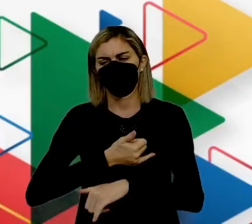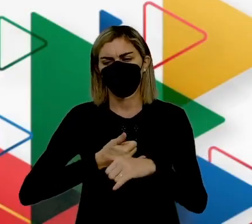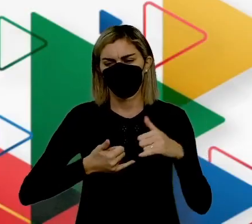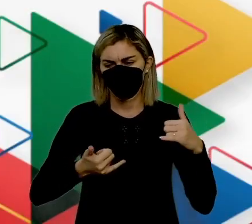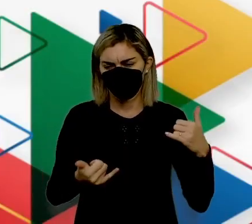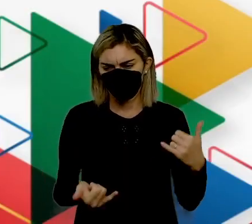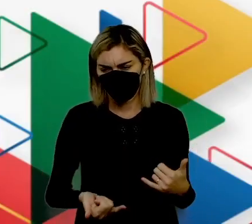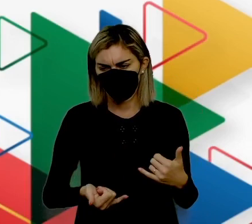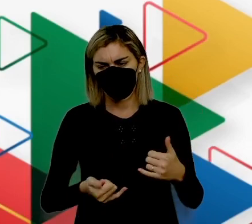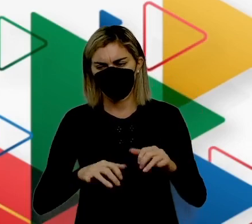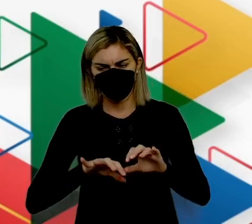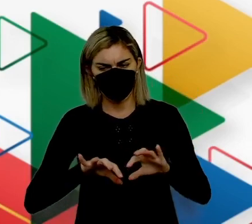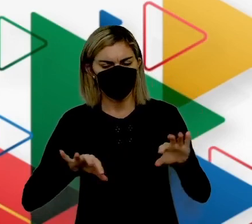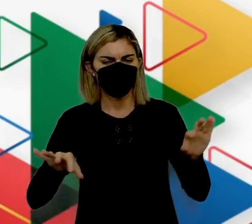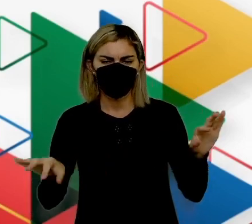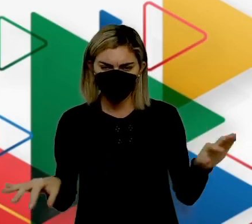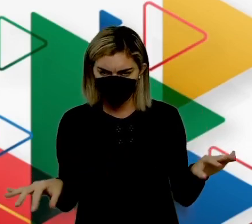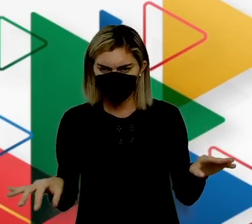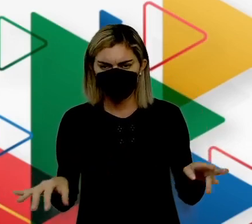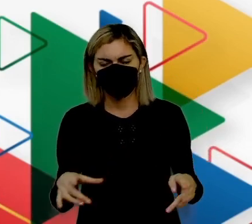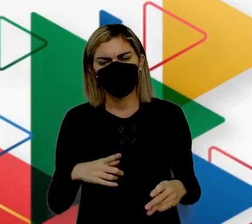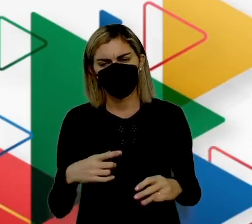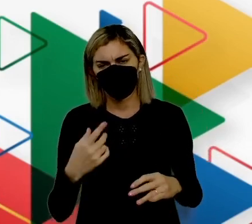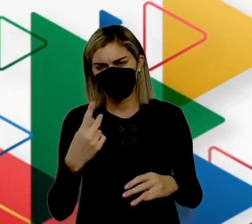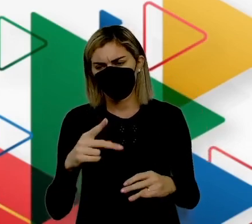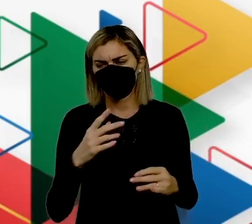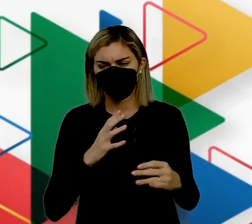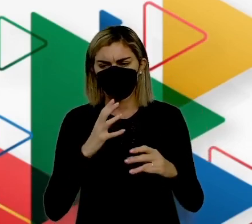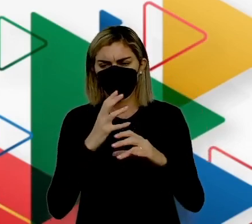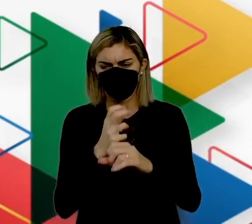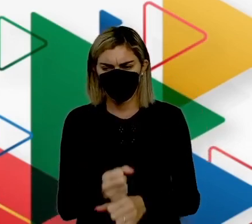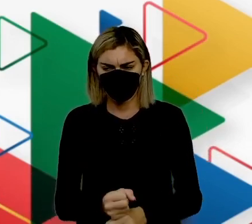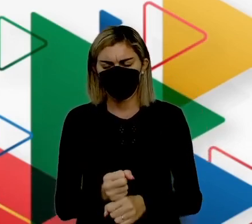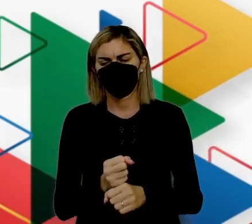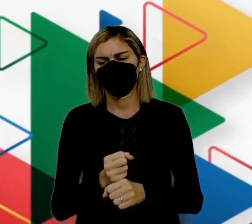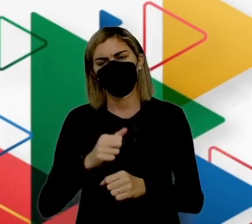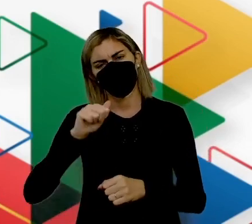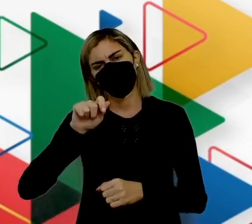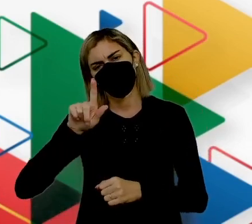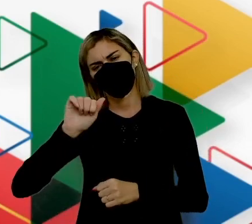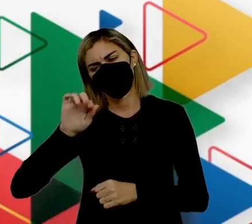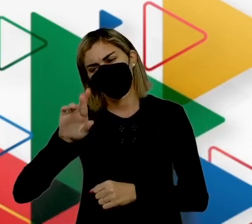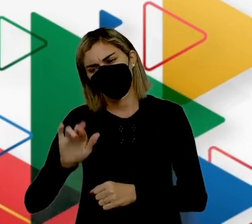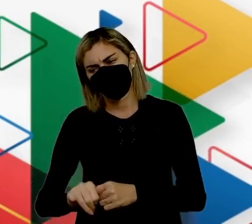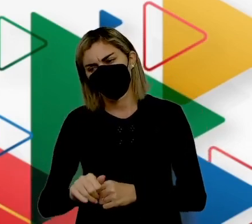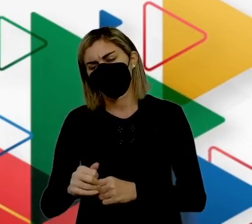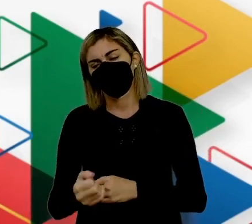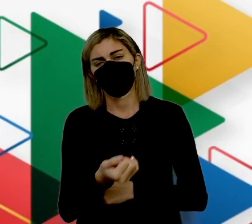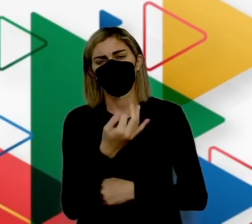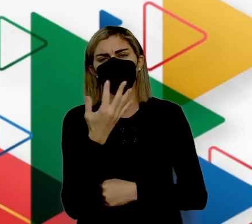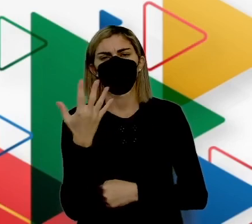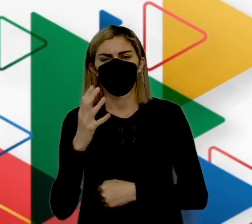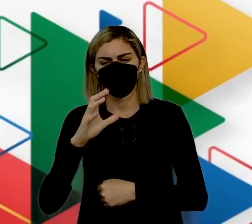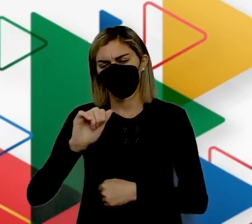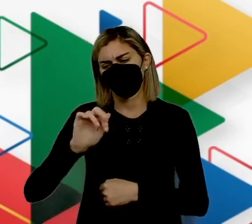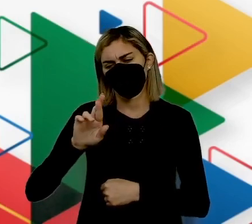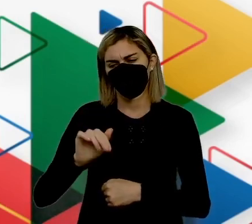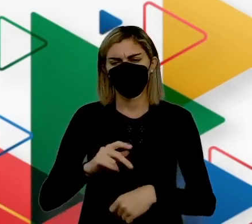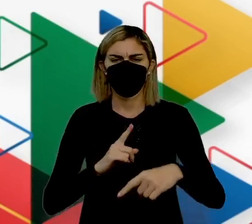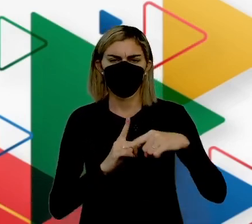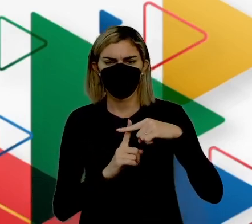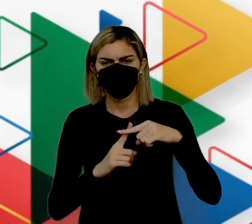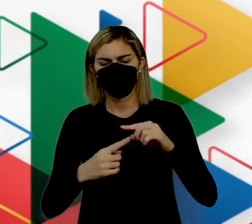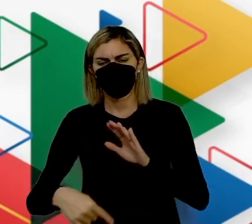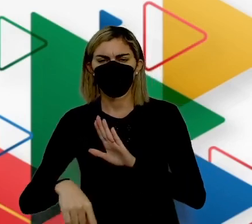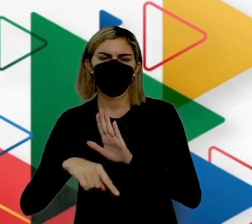eletricamente isolado, a soma algébrica das quantidades de cargas positivas e